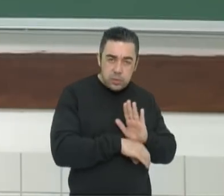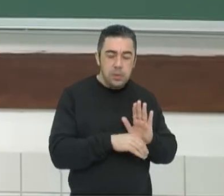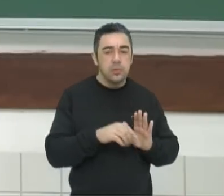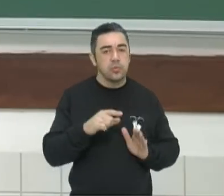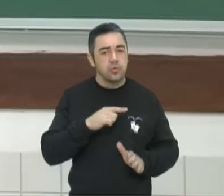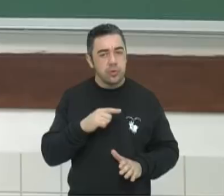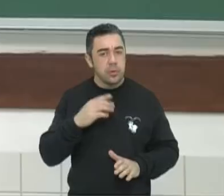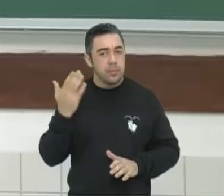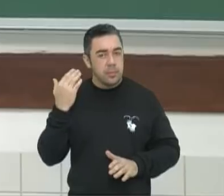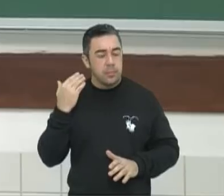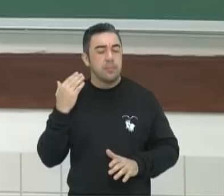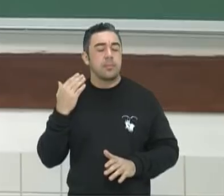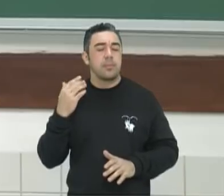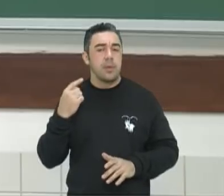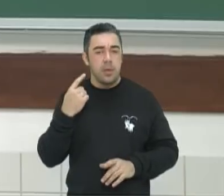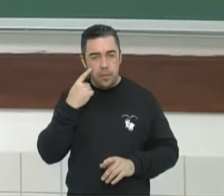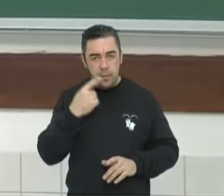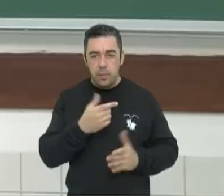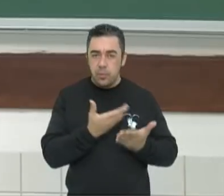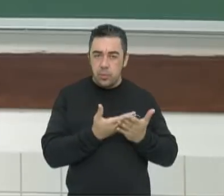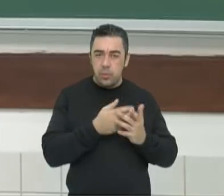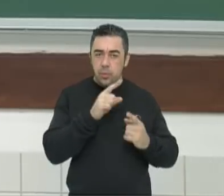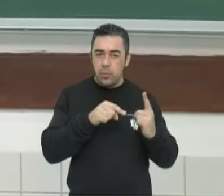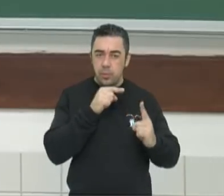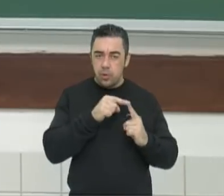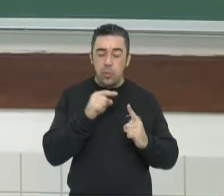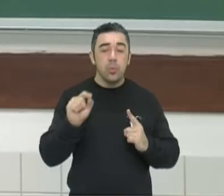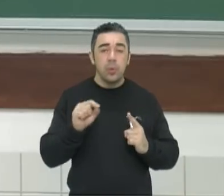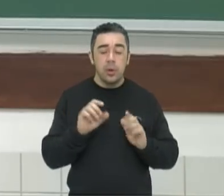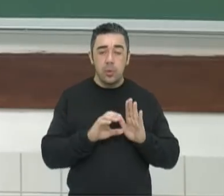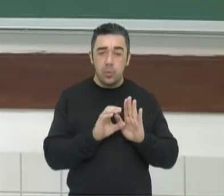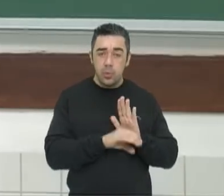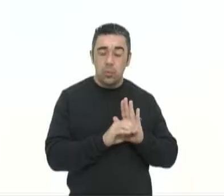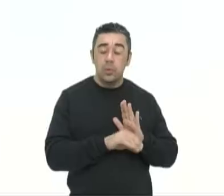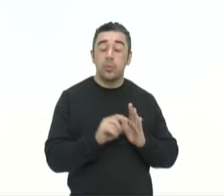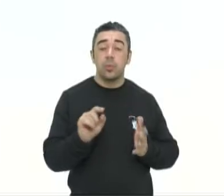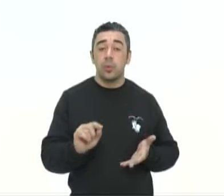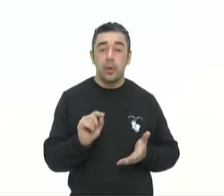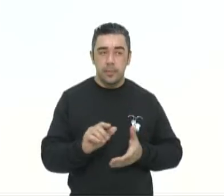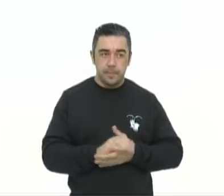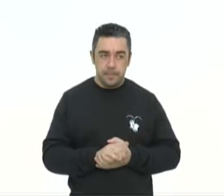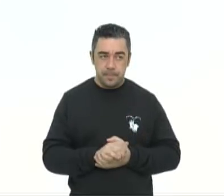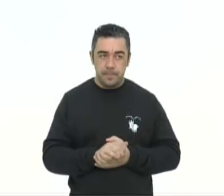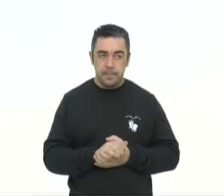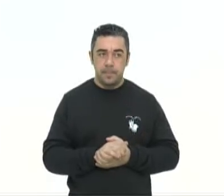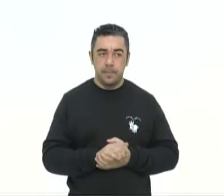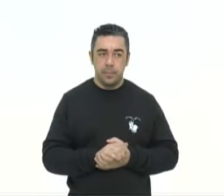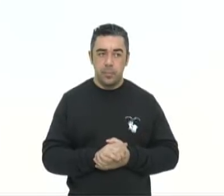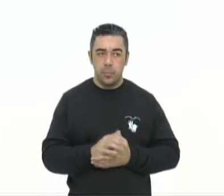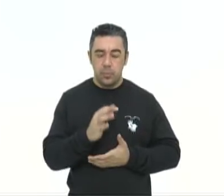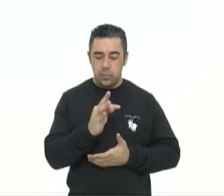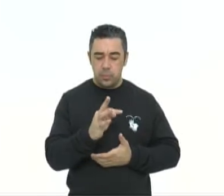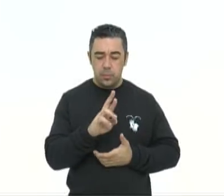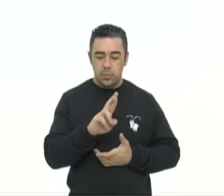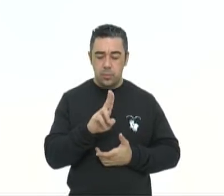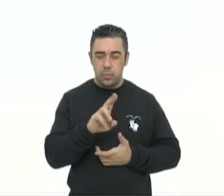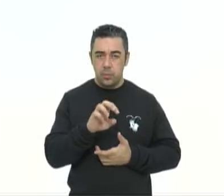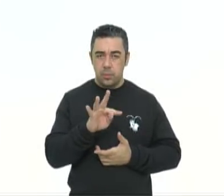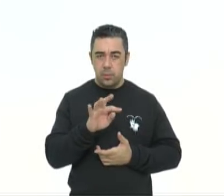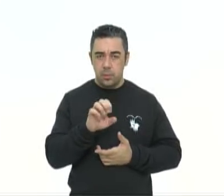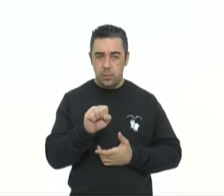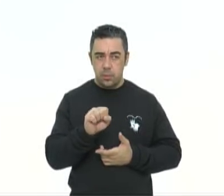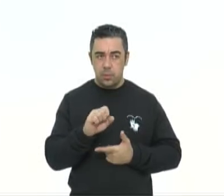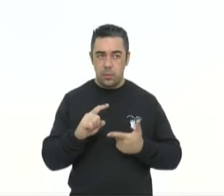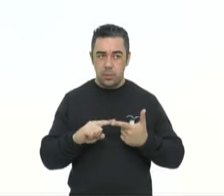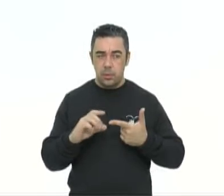lá no nosso objetivo. Esses conceitos que são os conceitos de trusts, cartéis